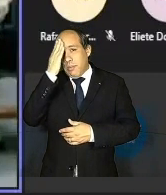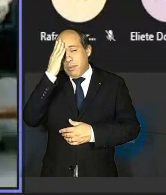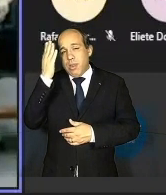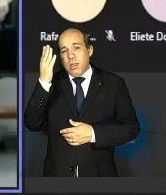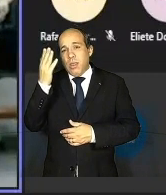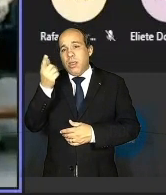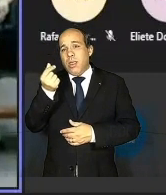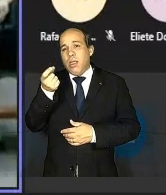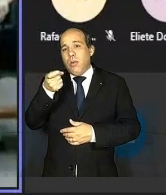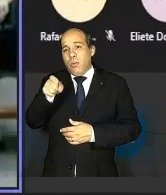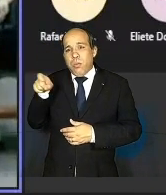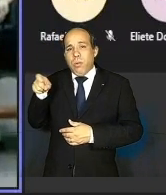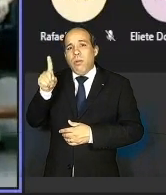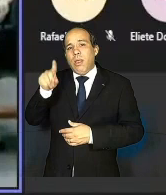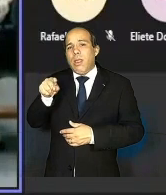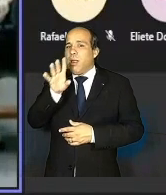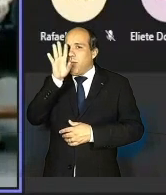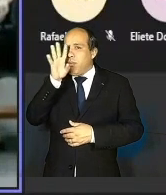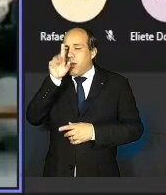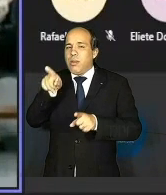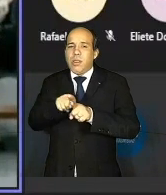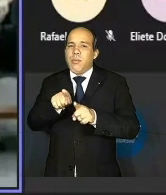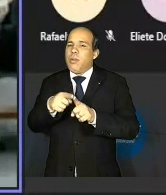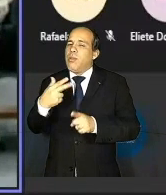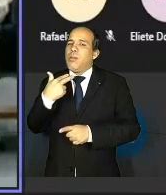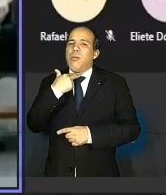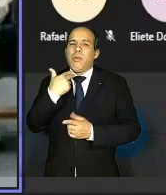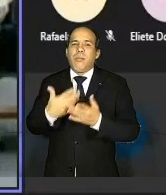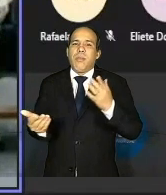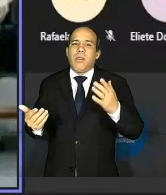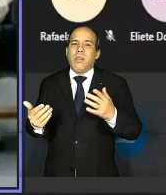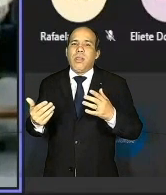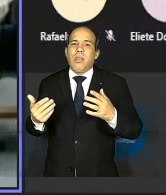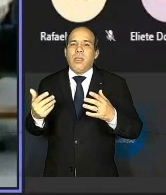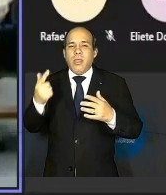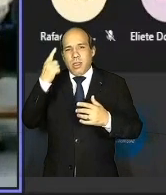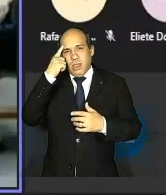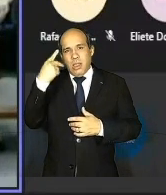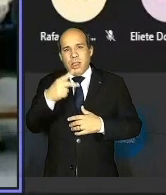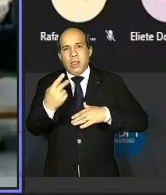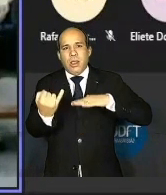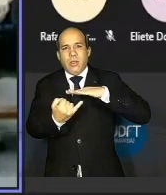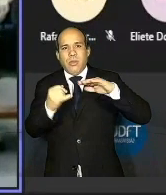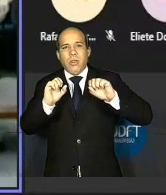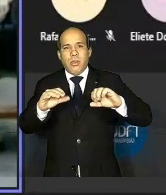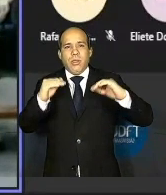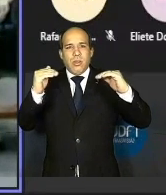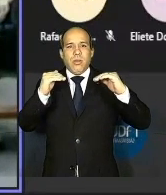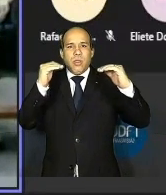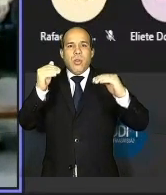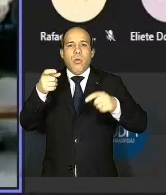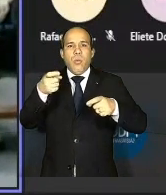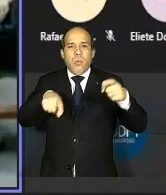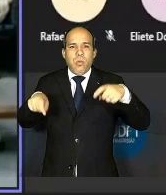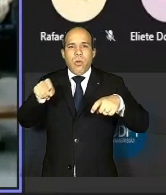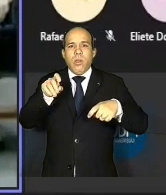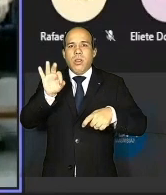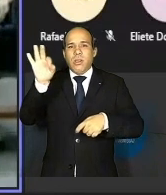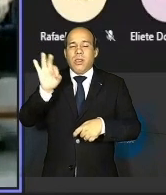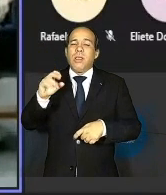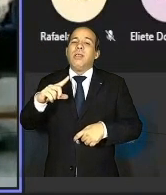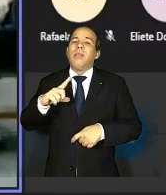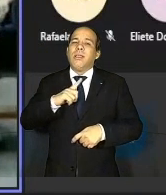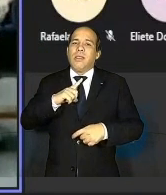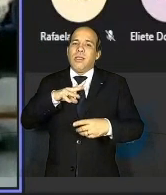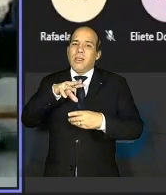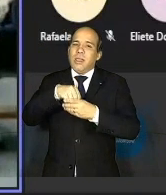que se considere que a cobrança seja indevida, não se pode perder de vista que as instituições de ensino superior privadas vinham cobrando as